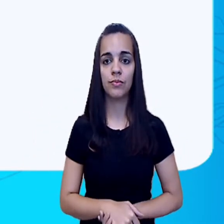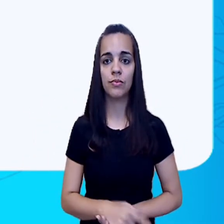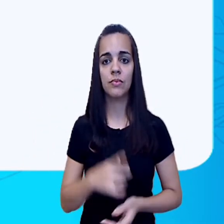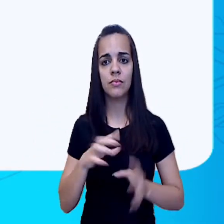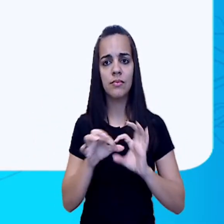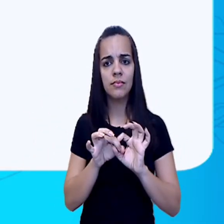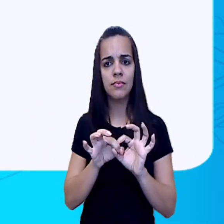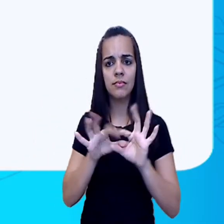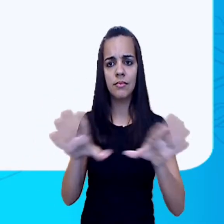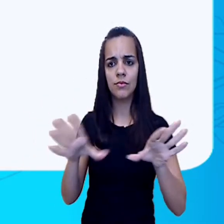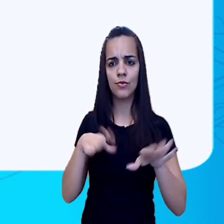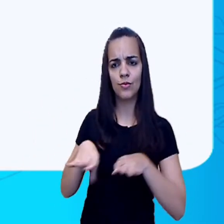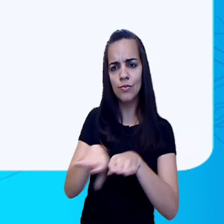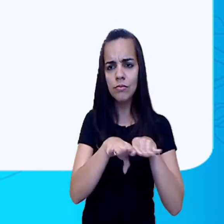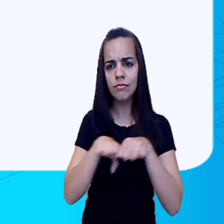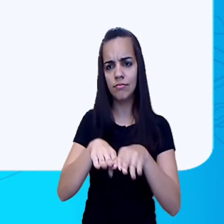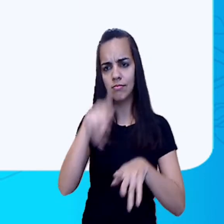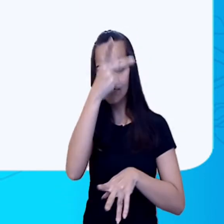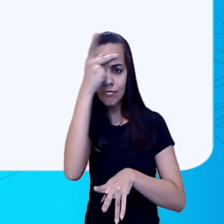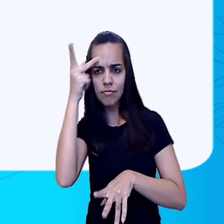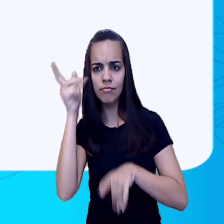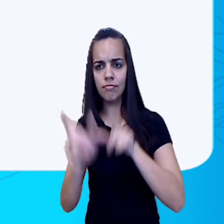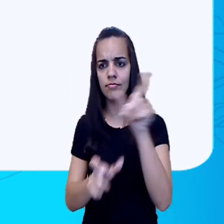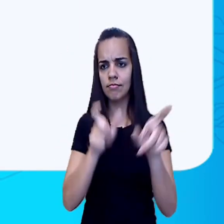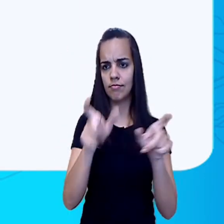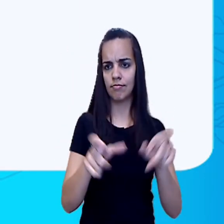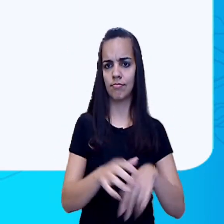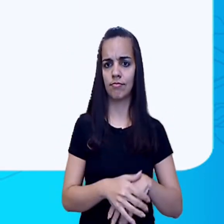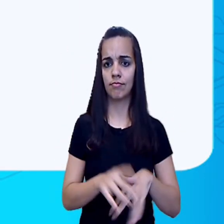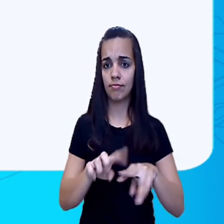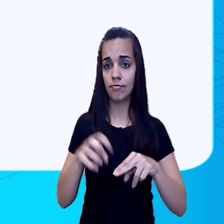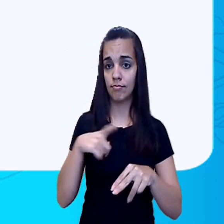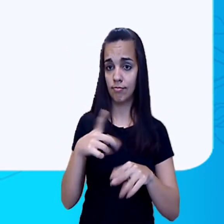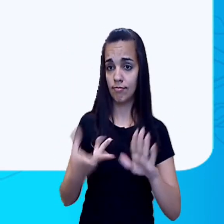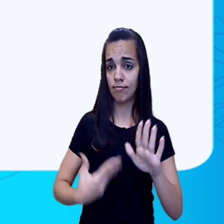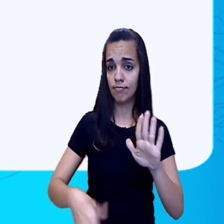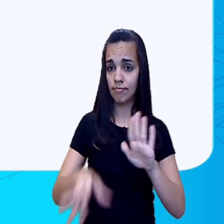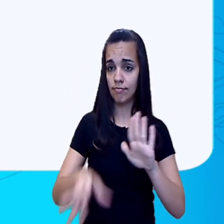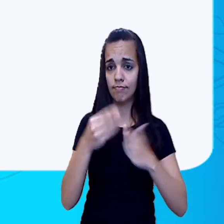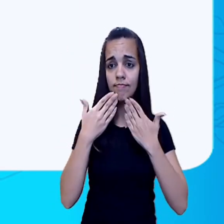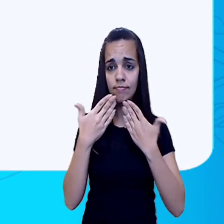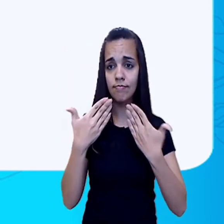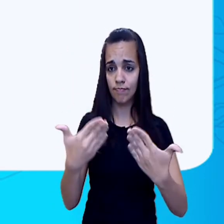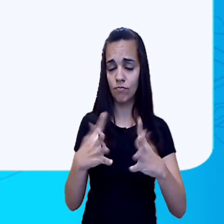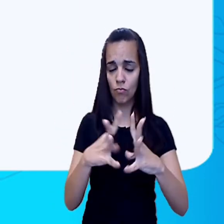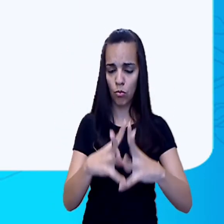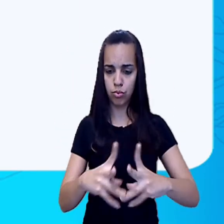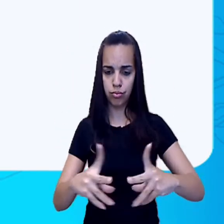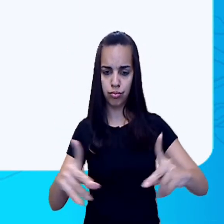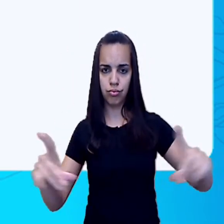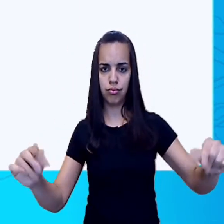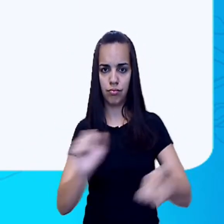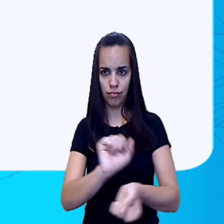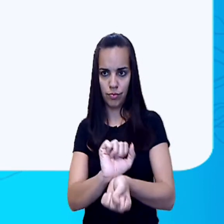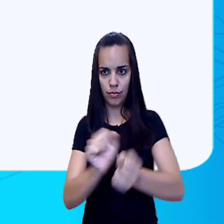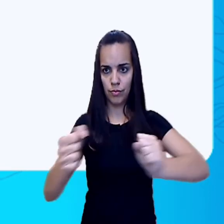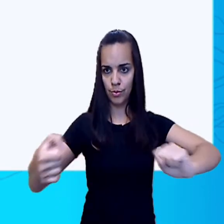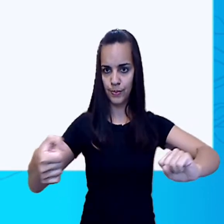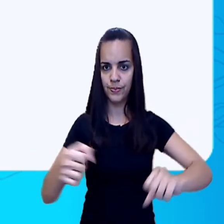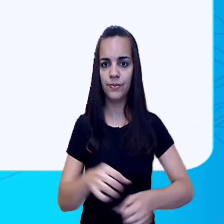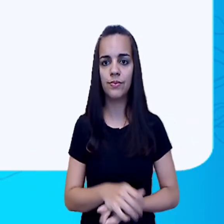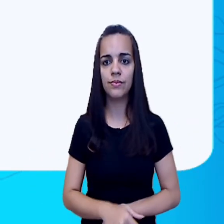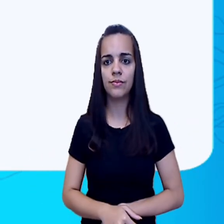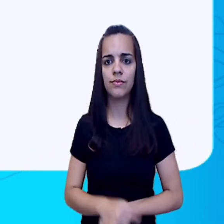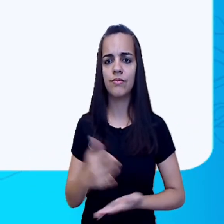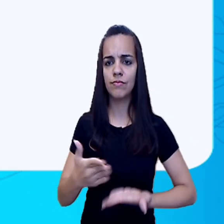Outra, liberdade e igualdade entre as pessoas, por isso eram completamente a favor da abolição da escravidão